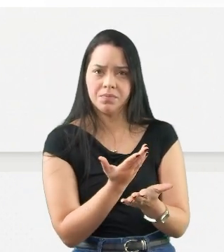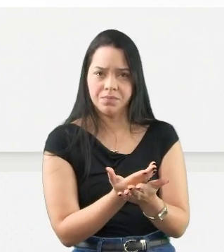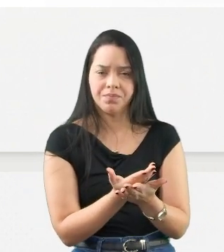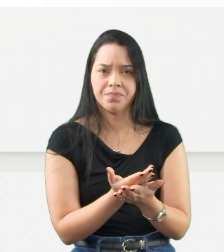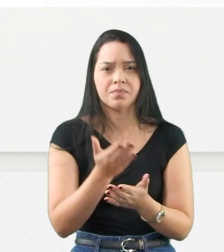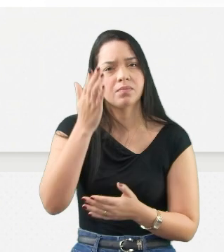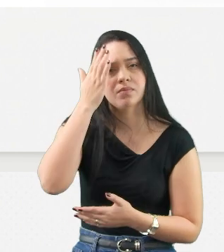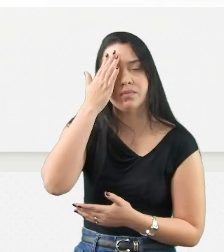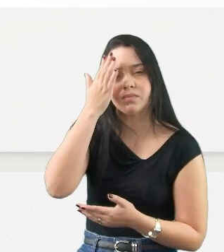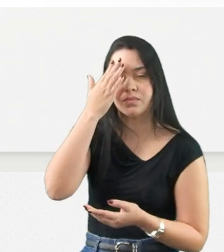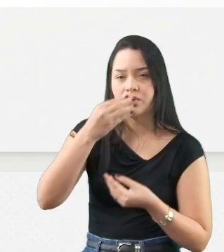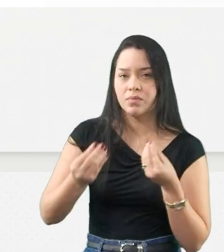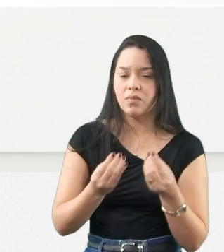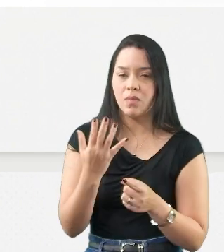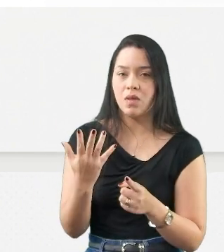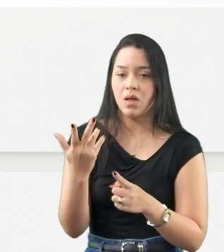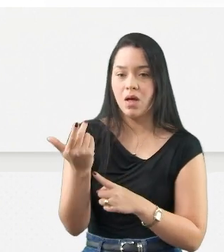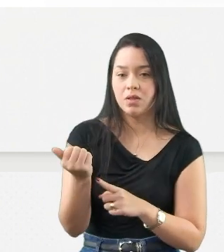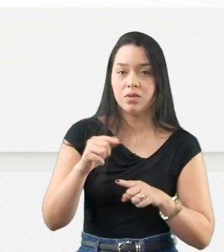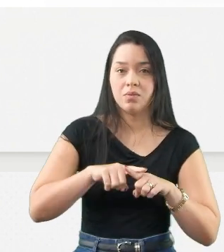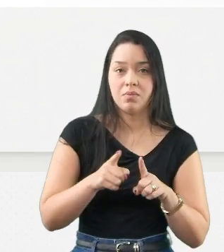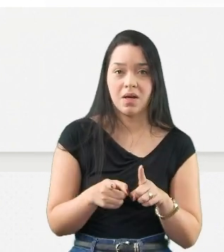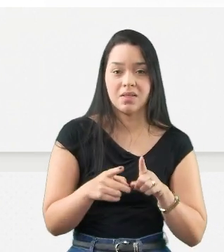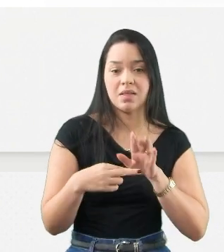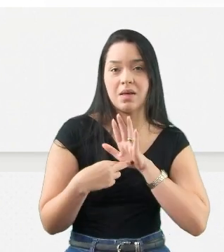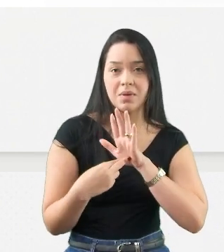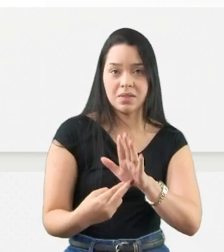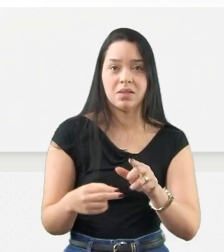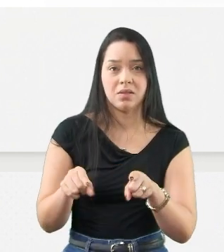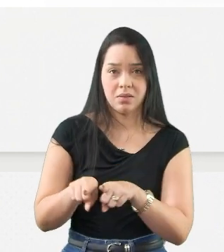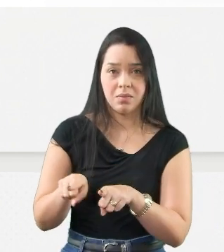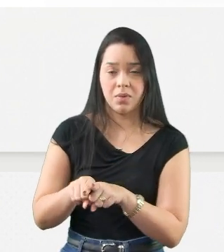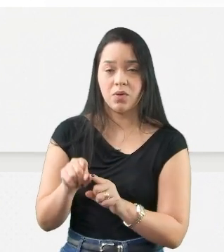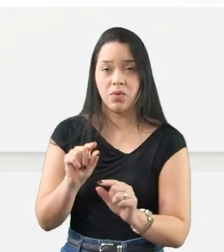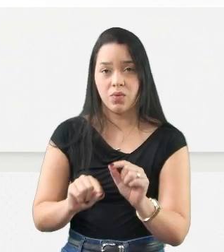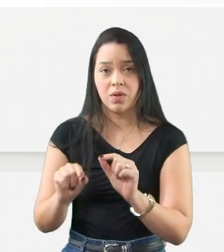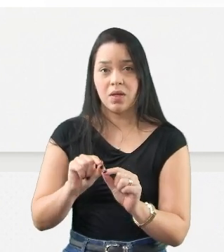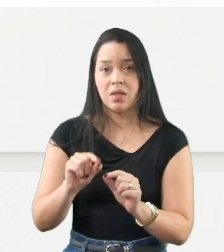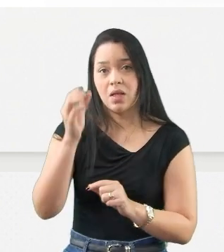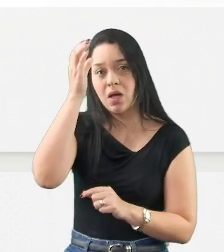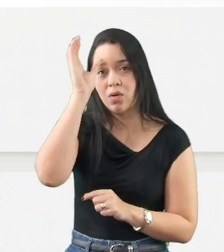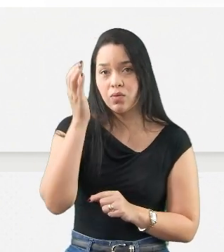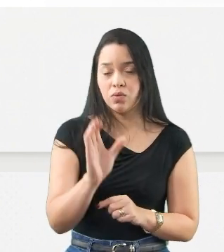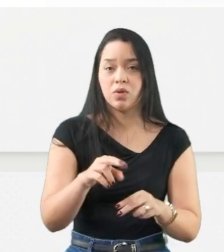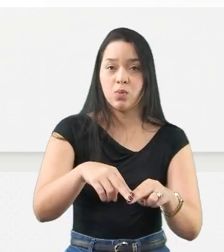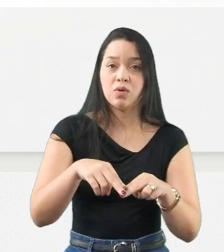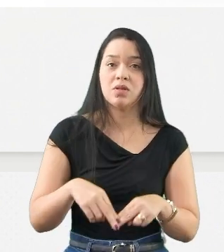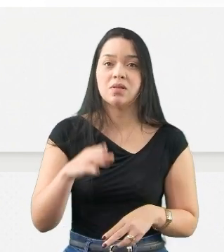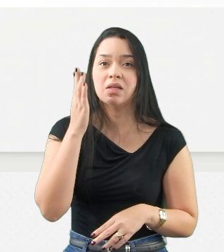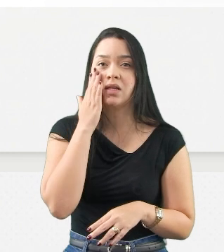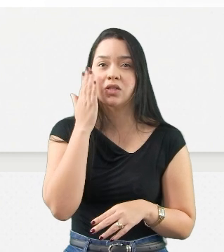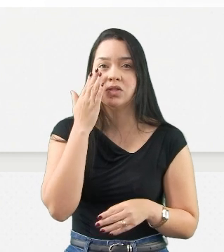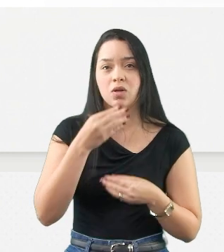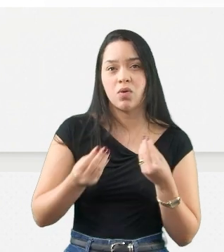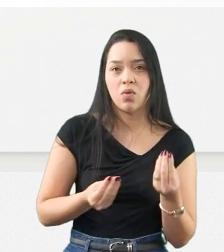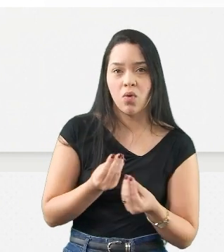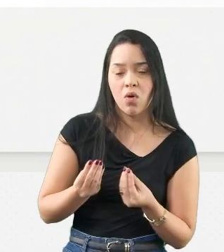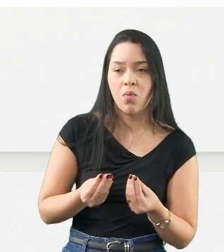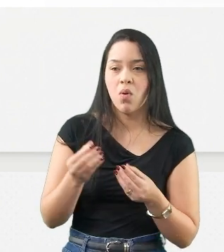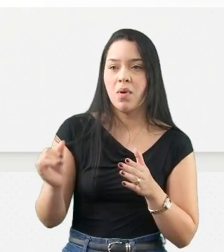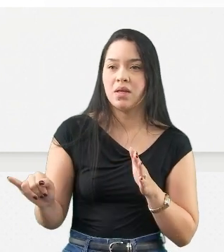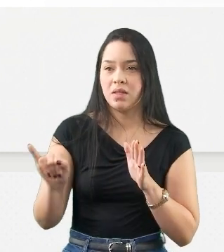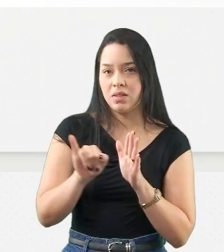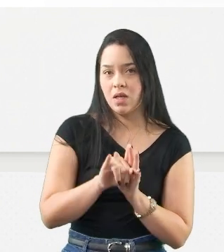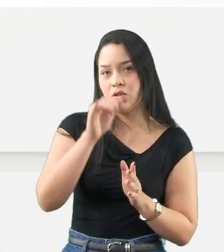gente entende como arte, né? Mas ela representa a questão da cultura, por isso que ela é entendida também como uma